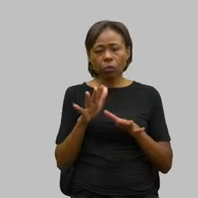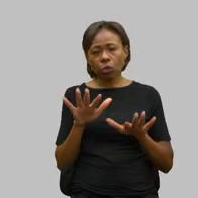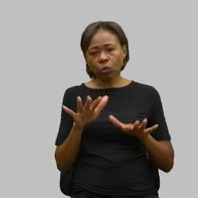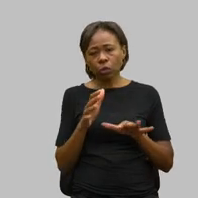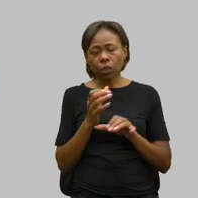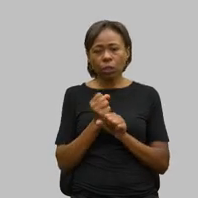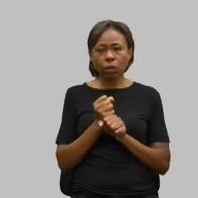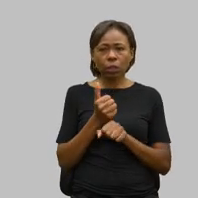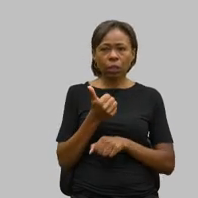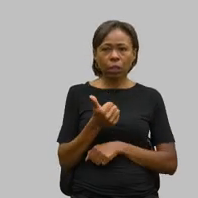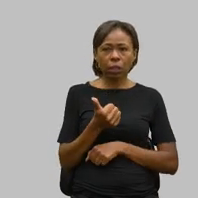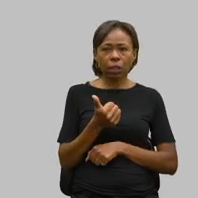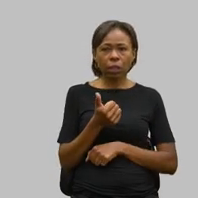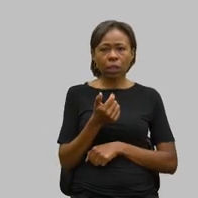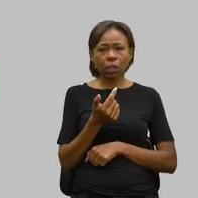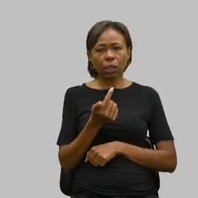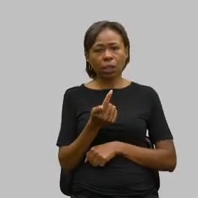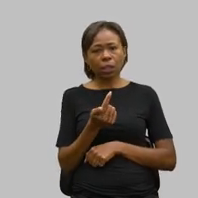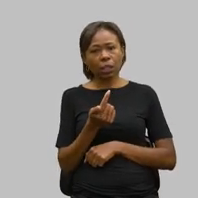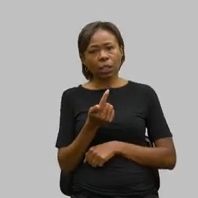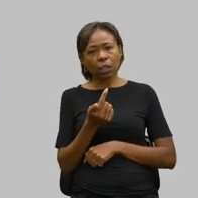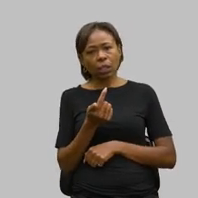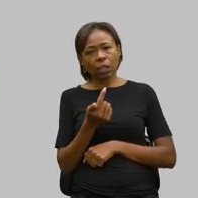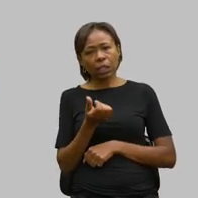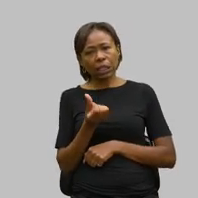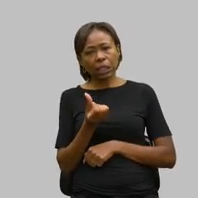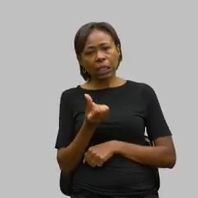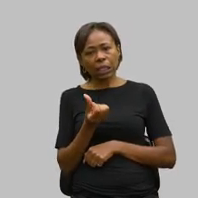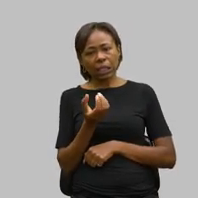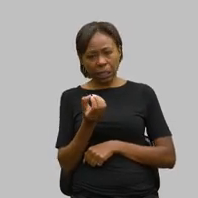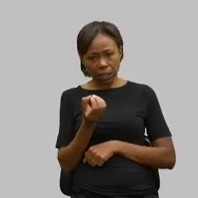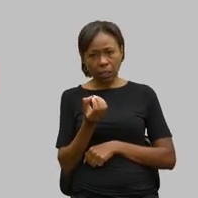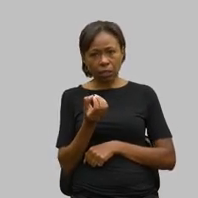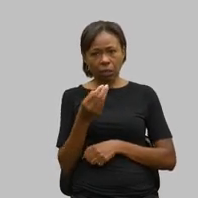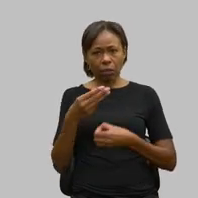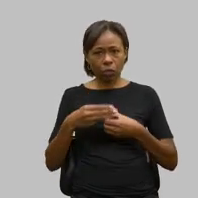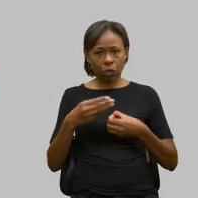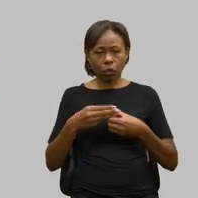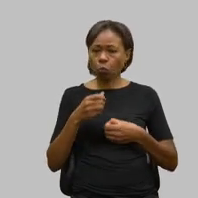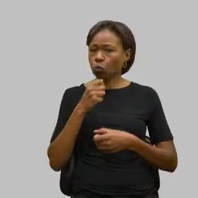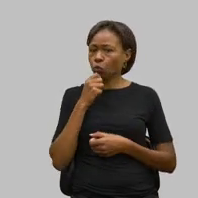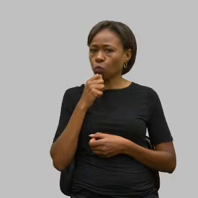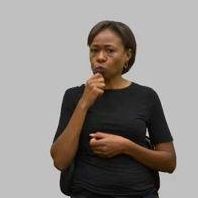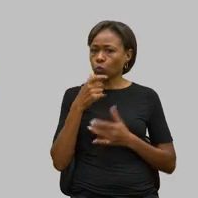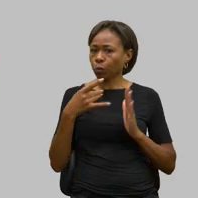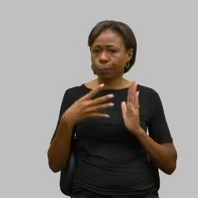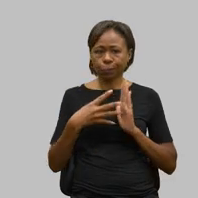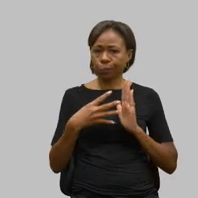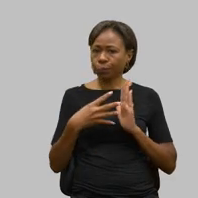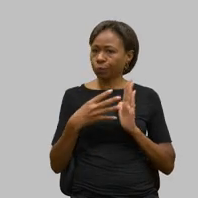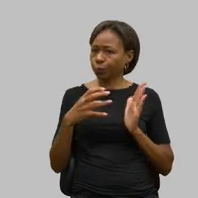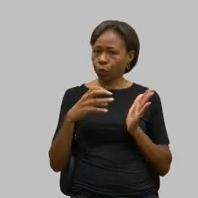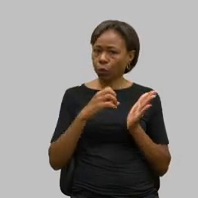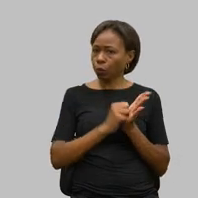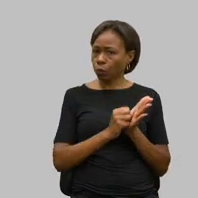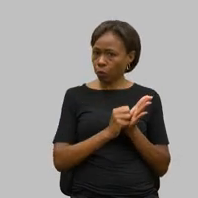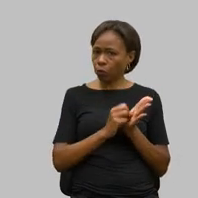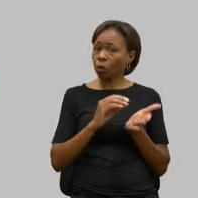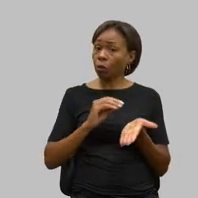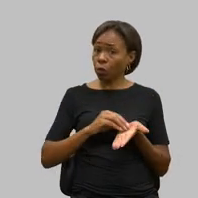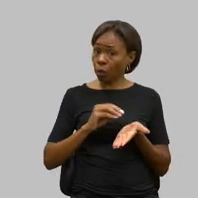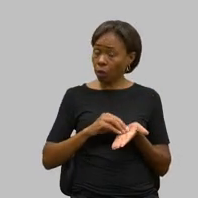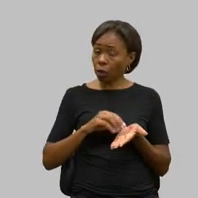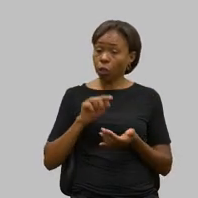160 municípios que ainda não preencheram o formulário, então vale a pena aos deputados, dentro de cada uma das bases,